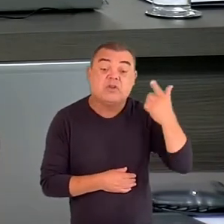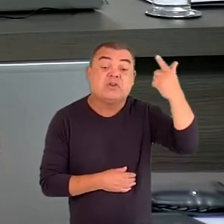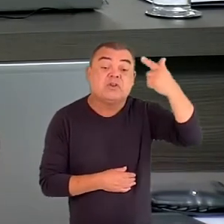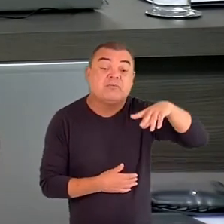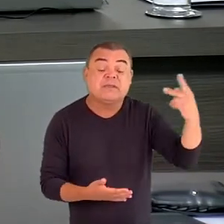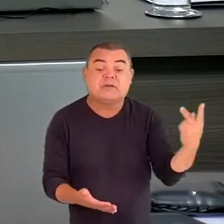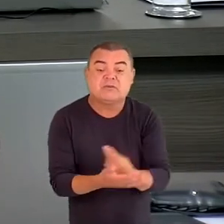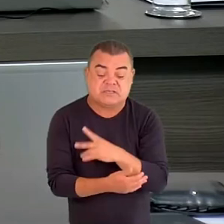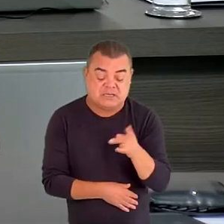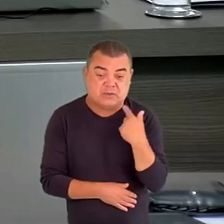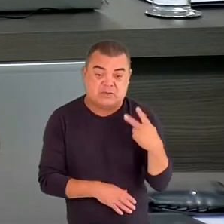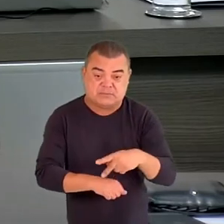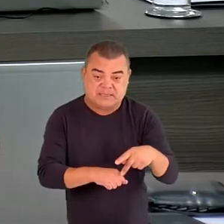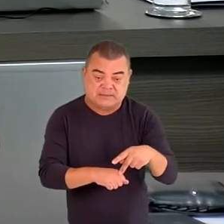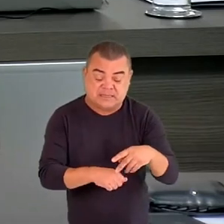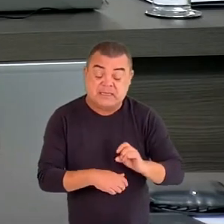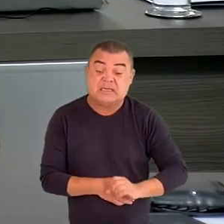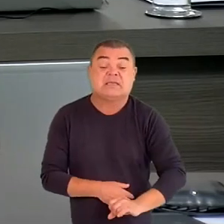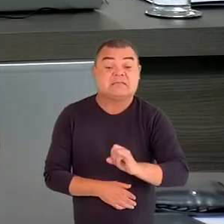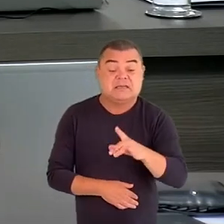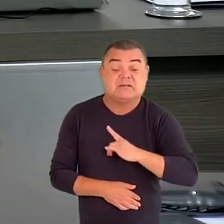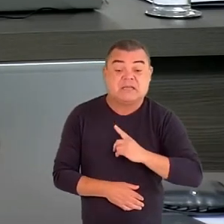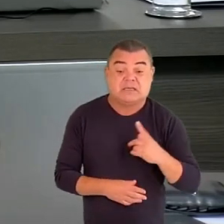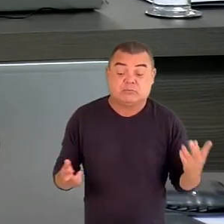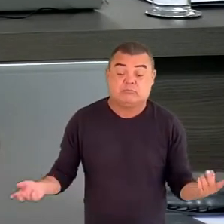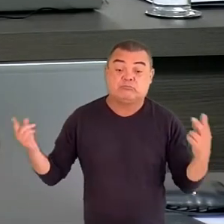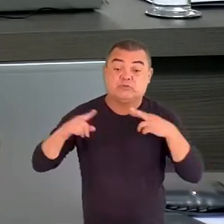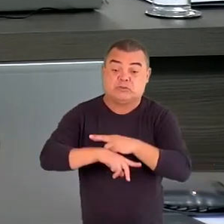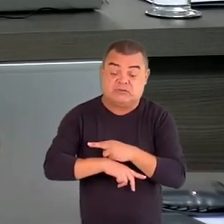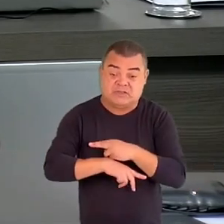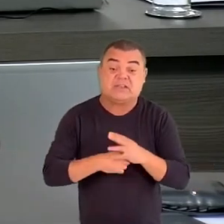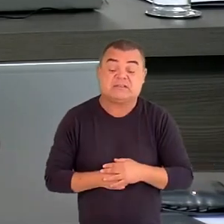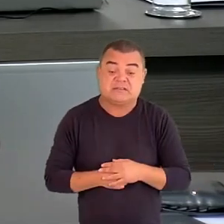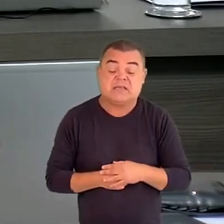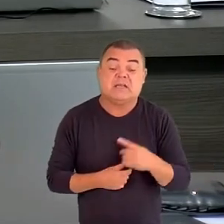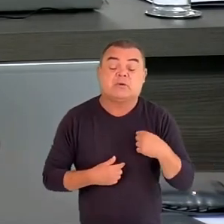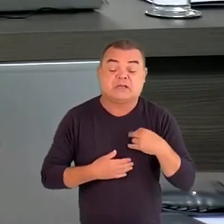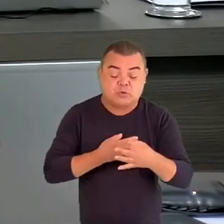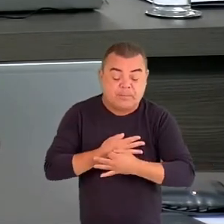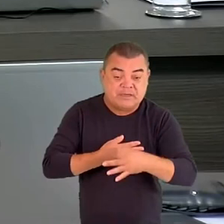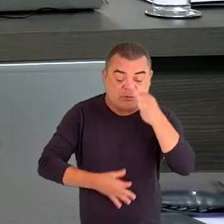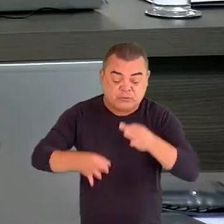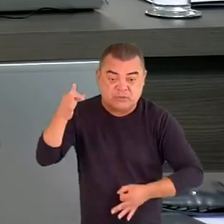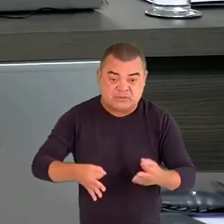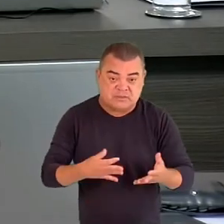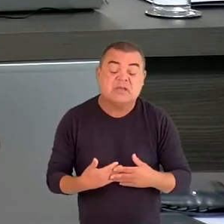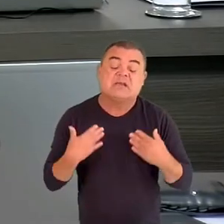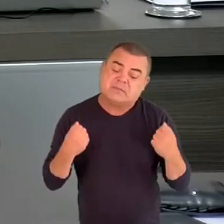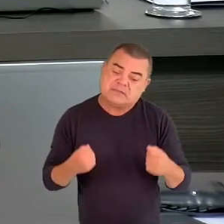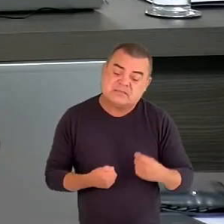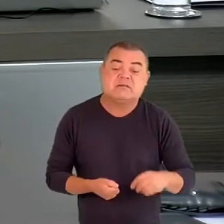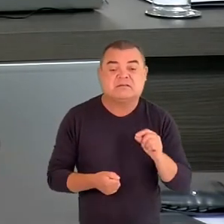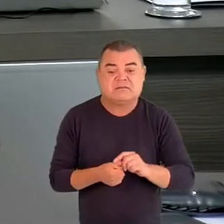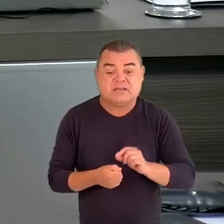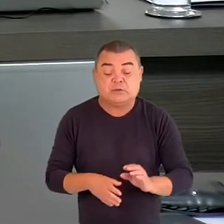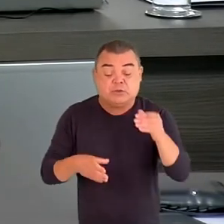há divergência, como bem disse o conselheiro Jaime, acerca de opinião jurídica, que isso seja feito dentro dos autos,